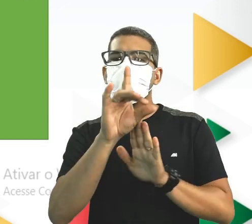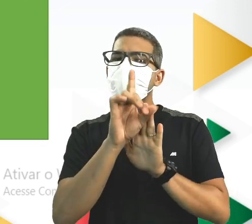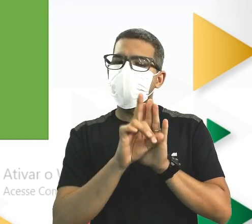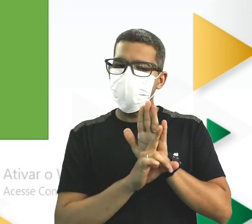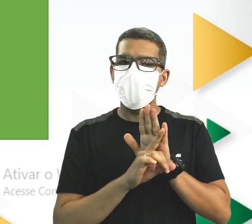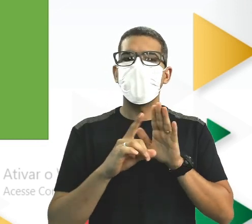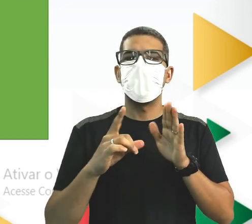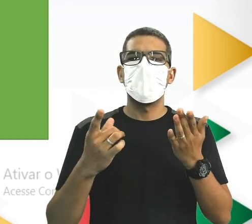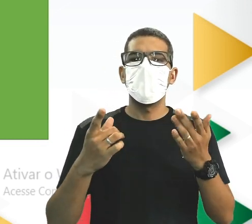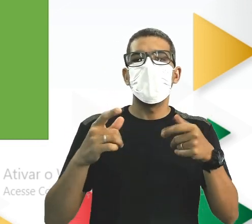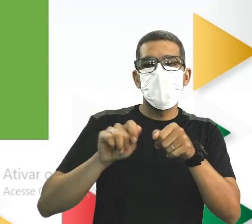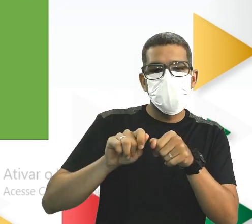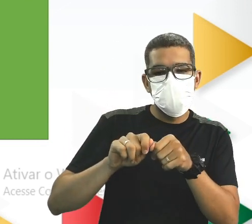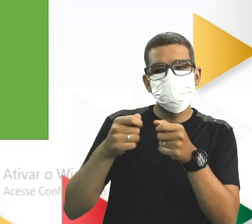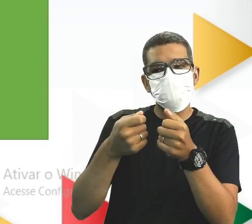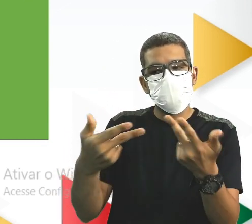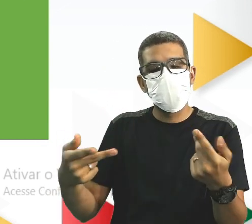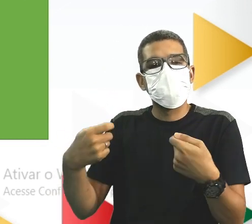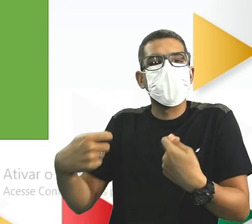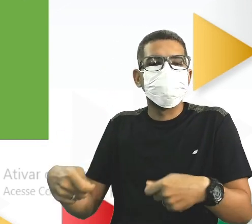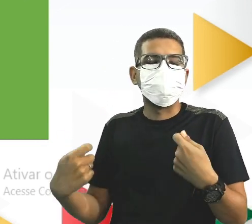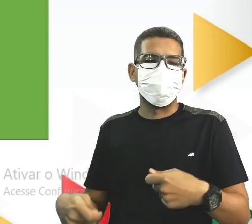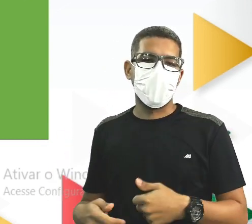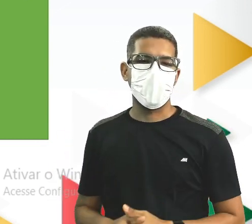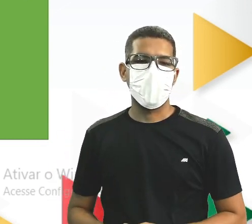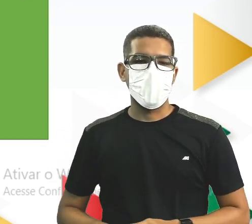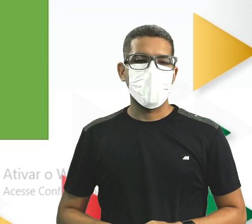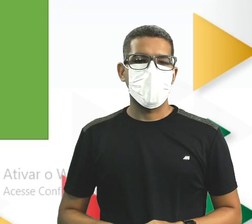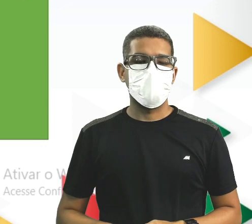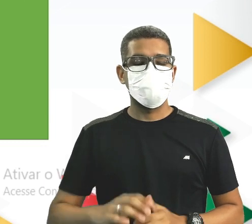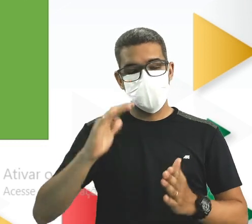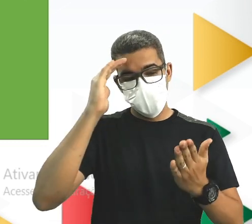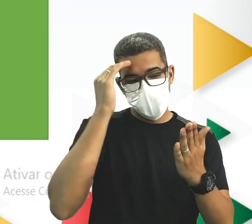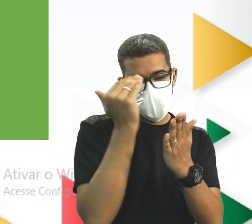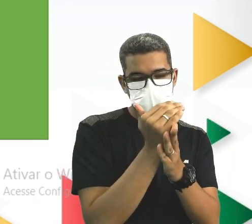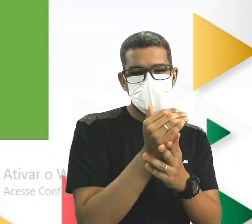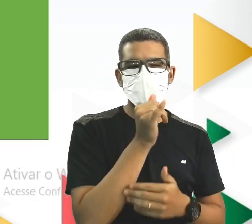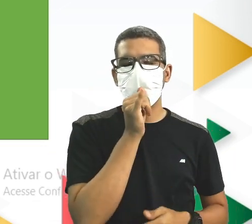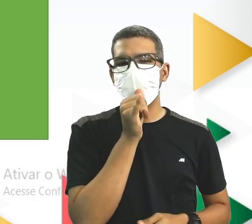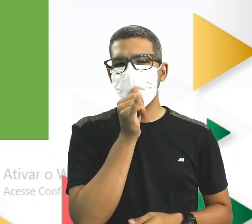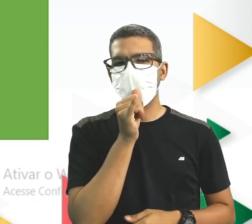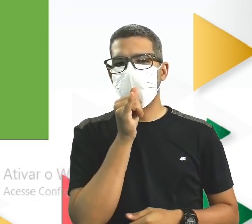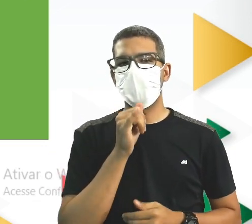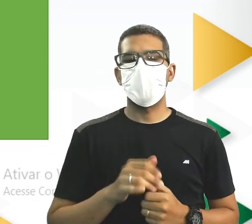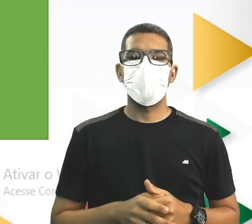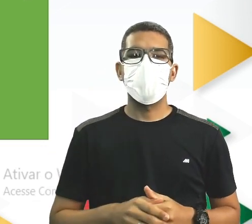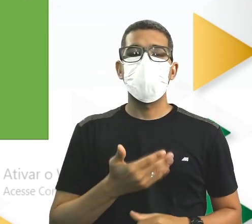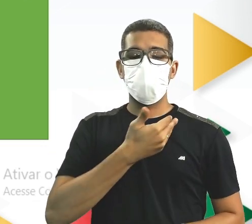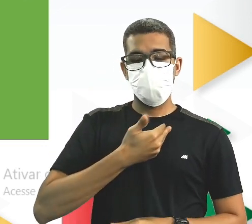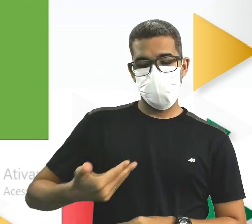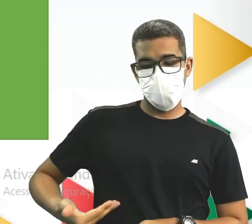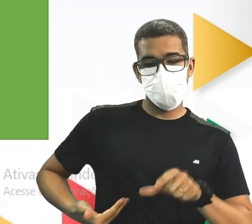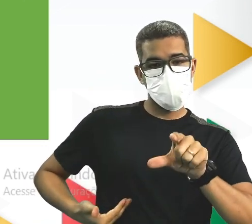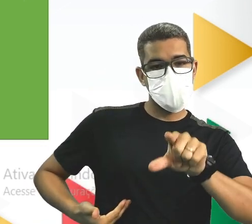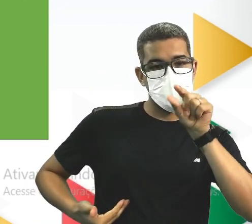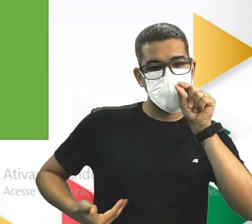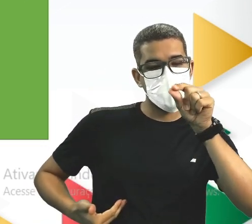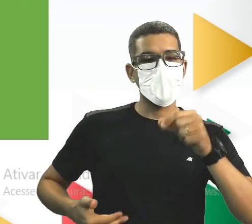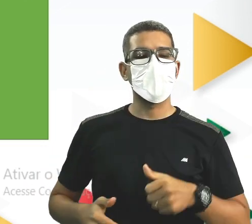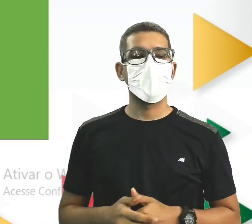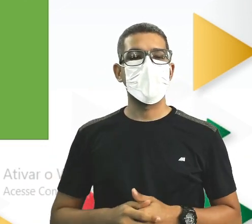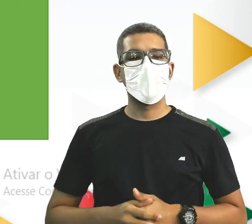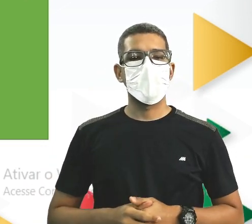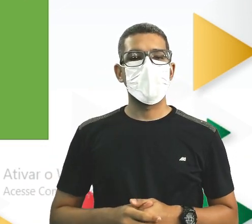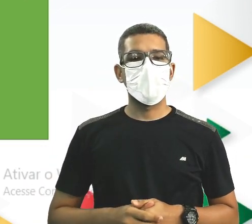possuem deveres, né? Então, que a serem cumpridos. Alguns deles são escolher o governador do país,